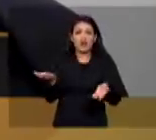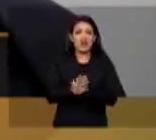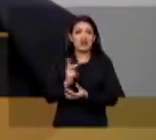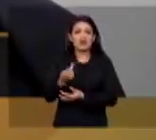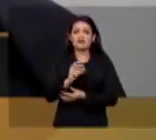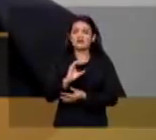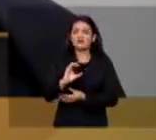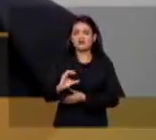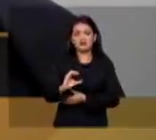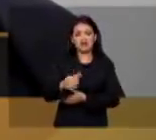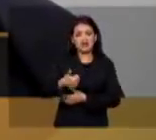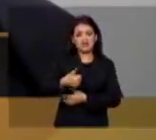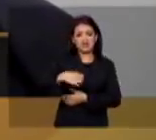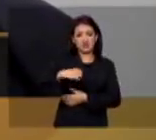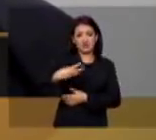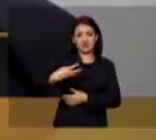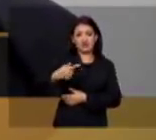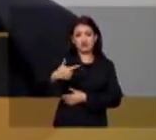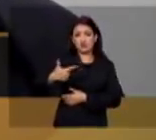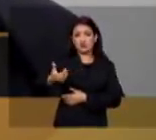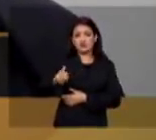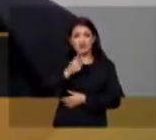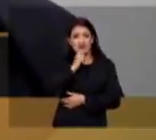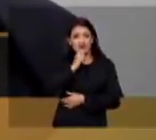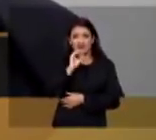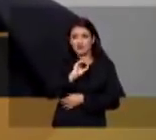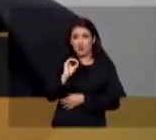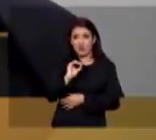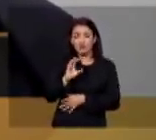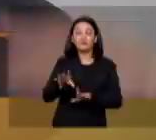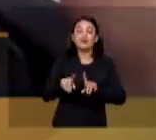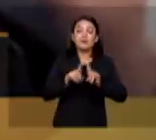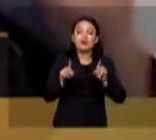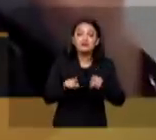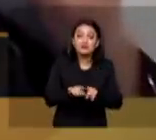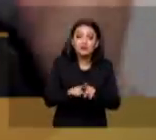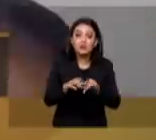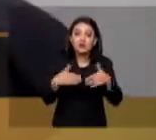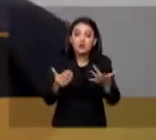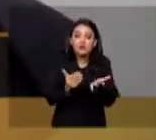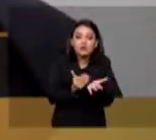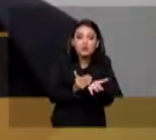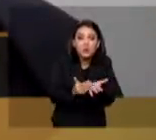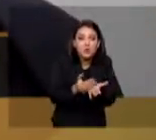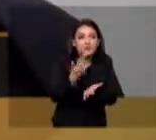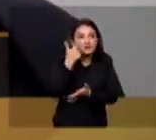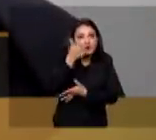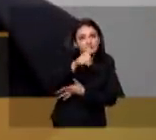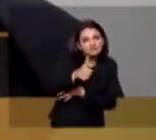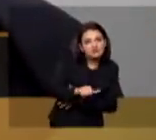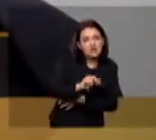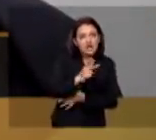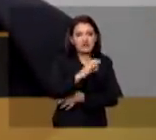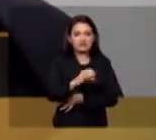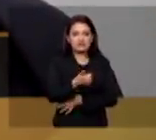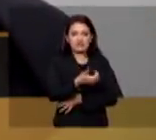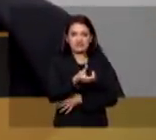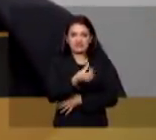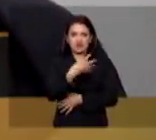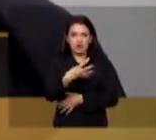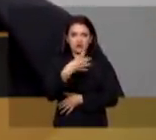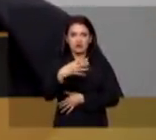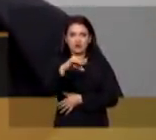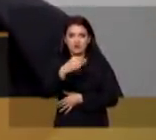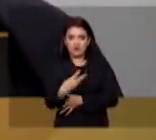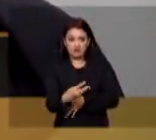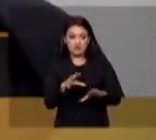corpus 193.726. Além disso, quando do exame do HC 164.493 pela turma,